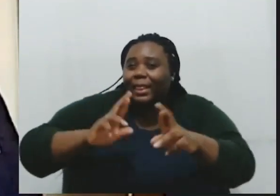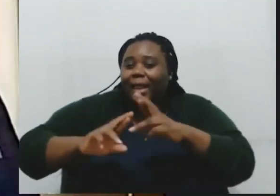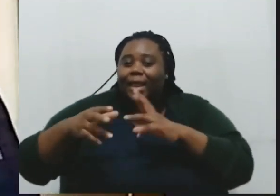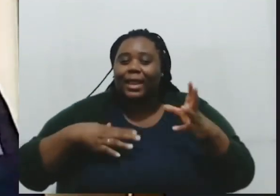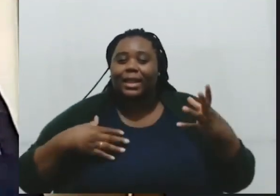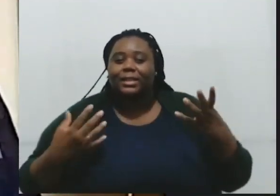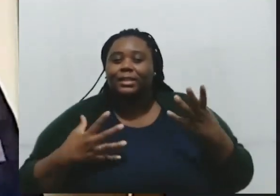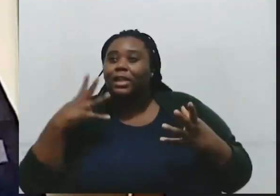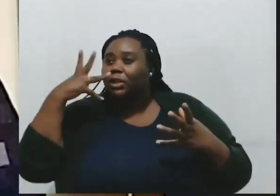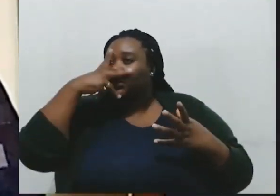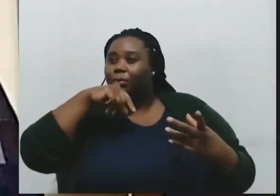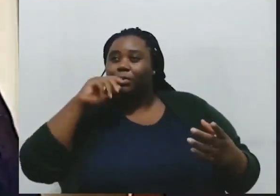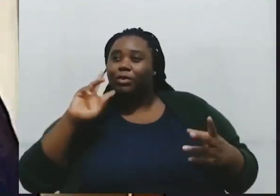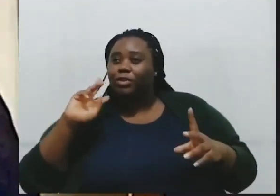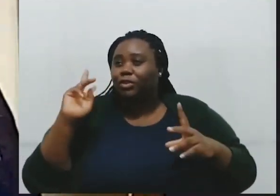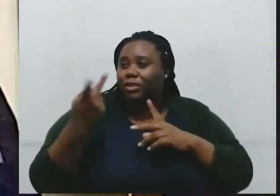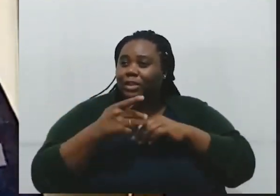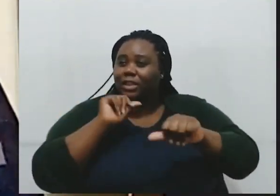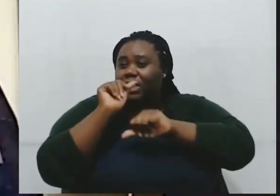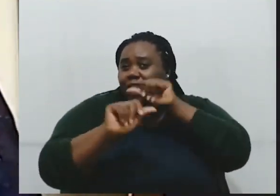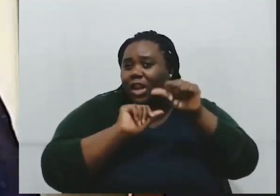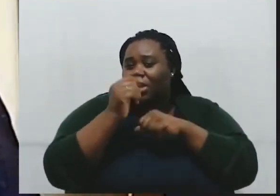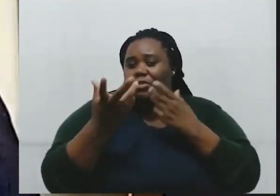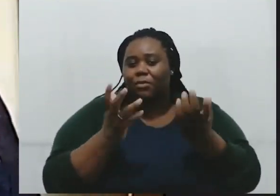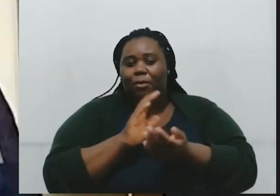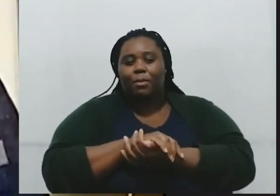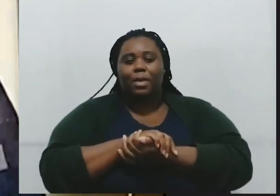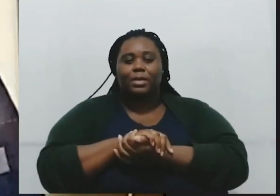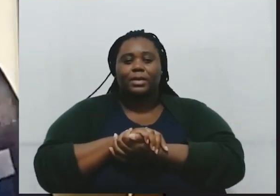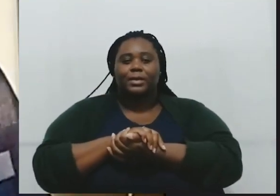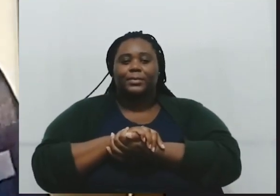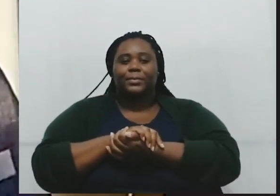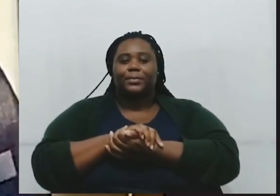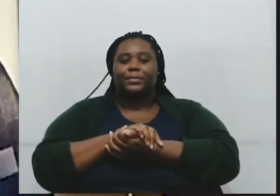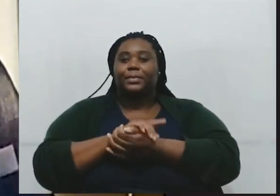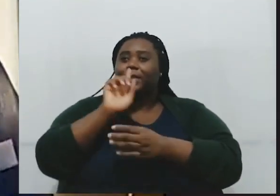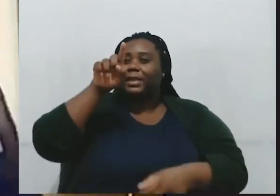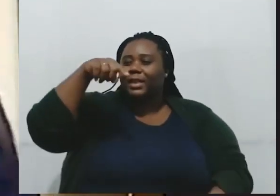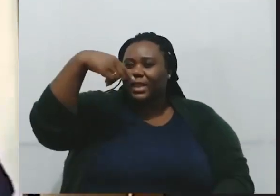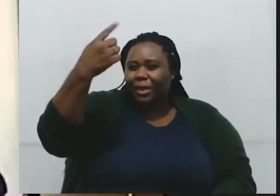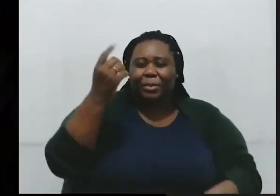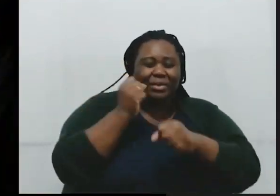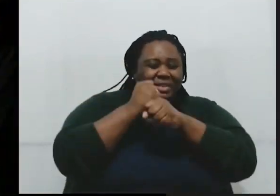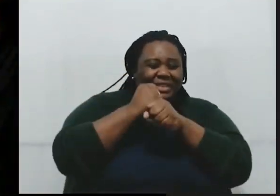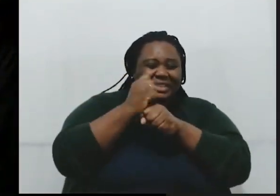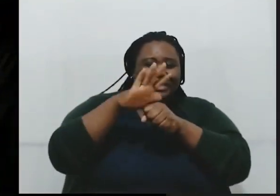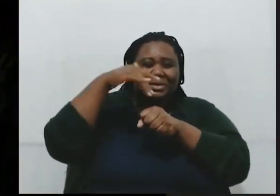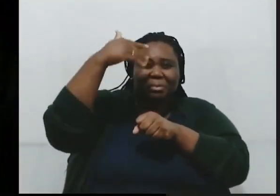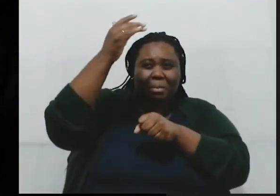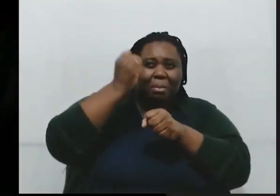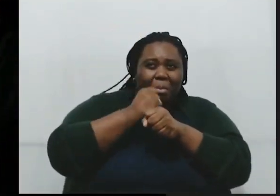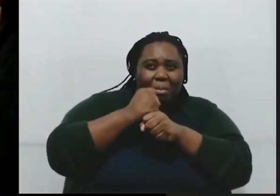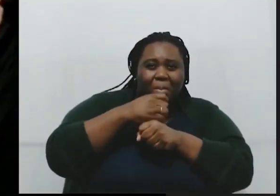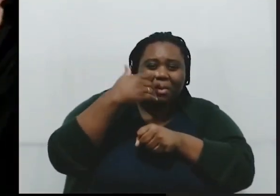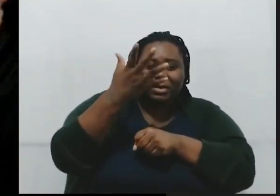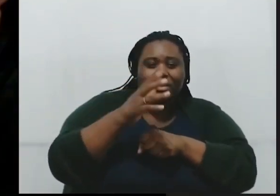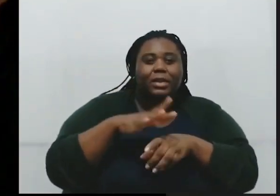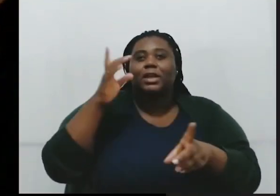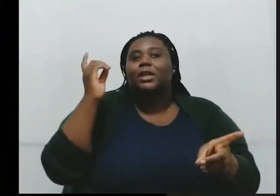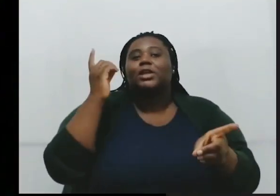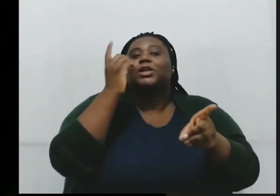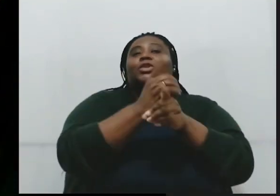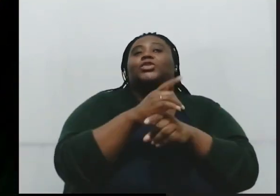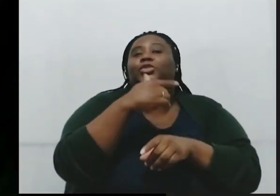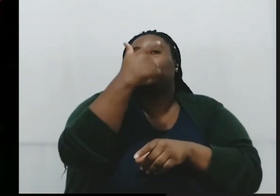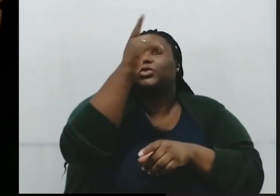eu vou, muitos anos depois, muito mais recentemente, descobrir um autor, que é o autor que eu pesquiso, que se chama Copy. Tinha a coisa da escrita, né? Como eu falei,